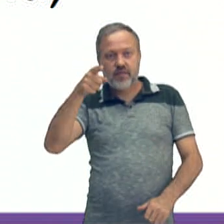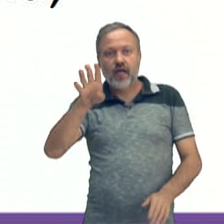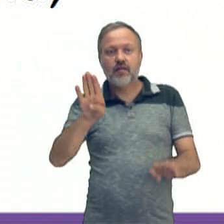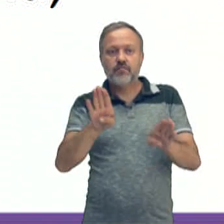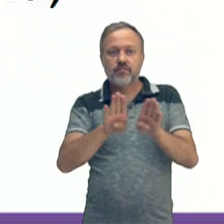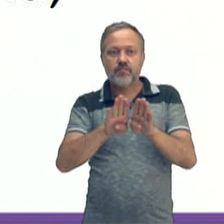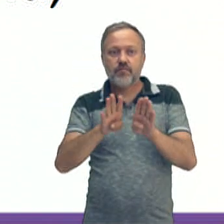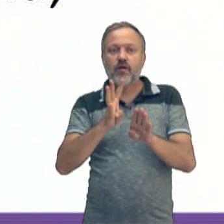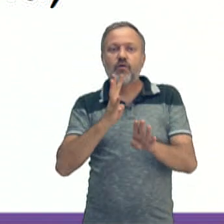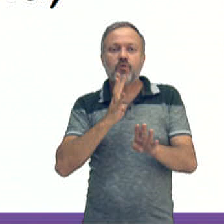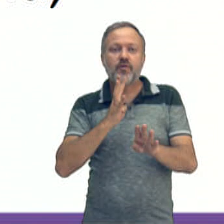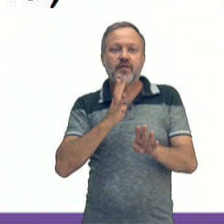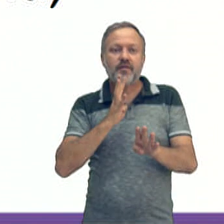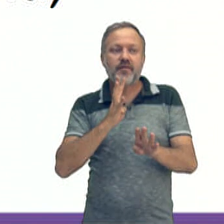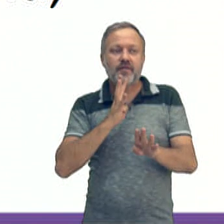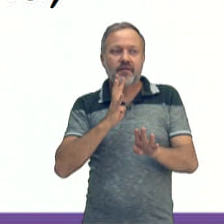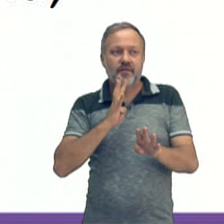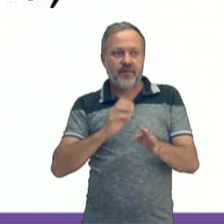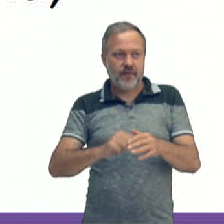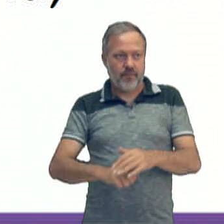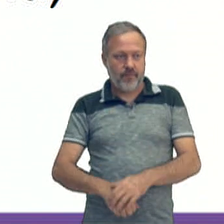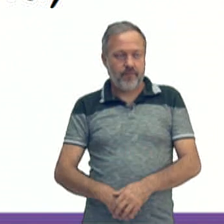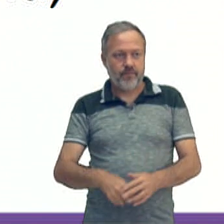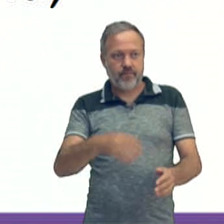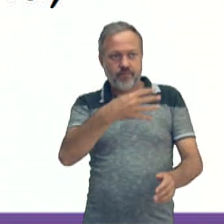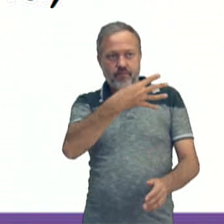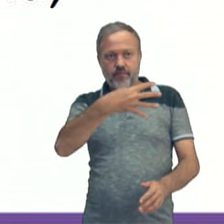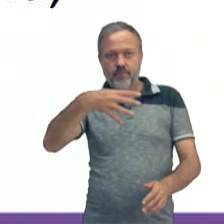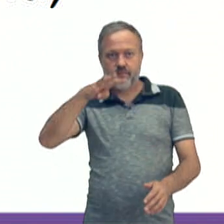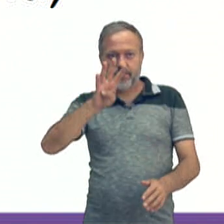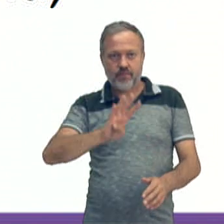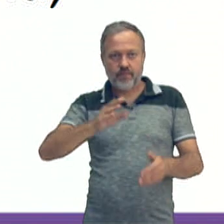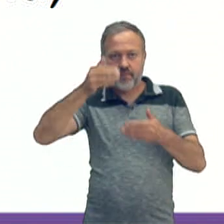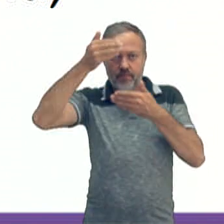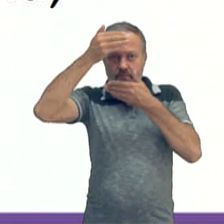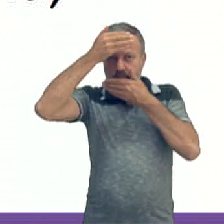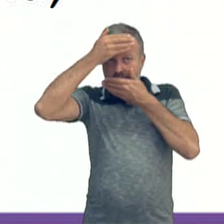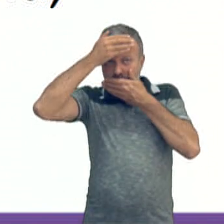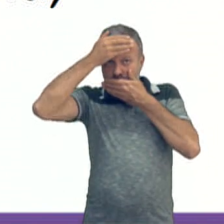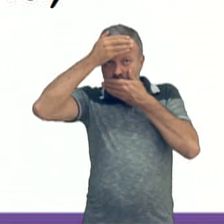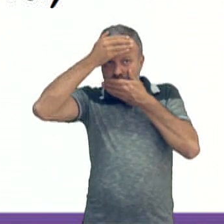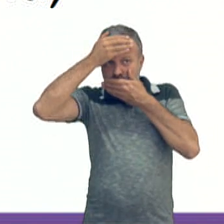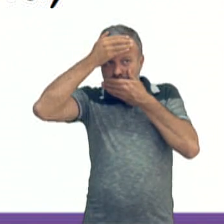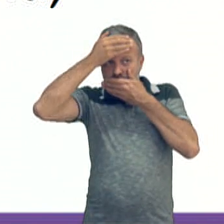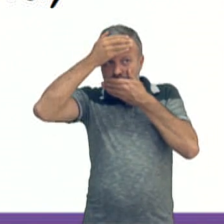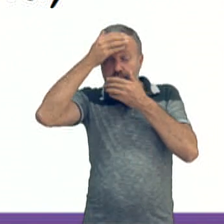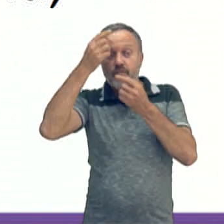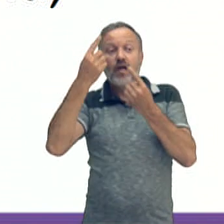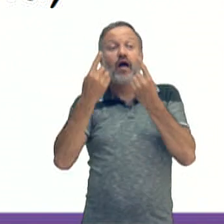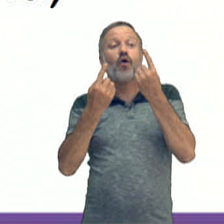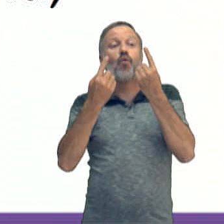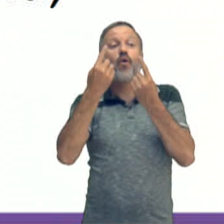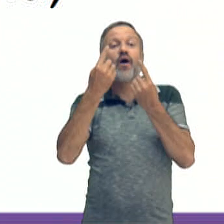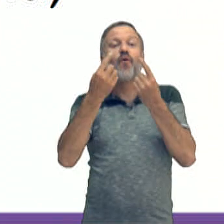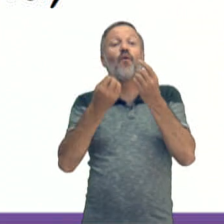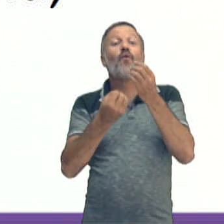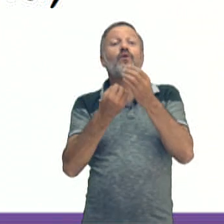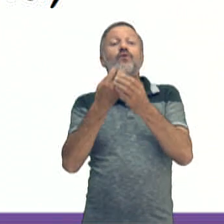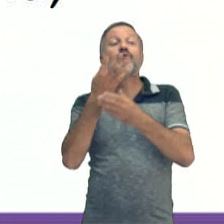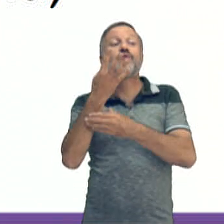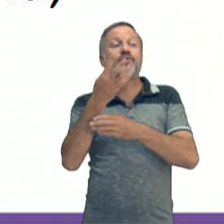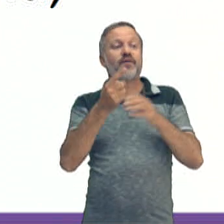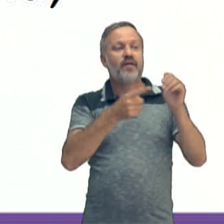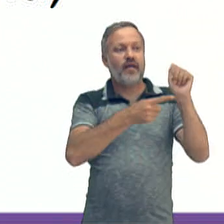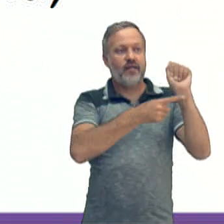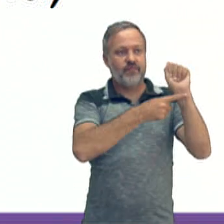calendário islâmico tem seu marco inicial na Égida, que é a fuga dos judeus do Egito, letra B, a fuga dos cristãos de